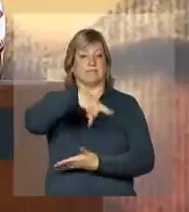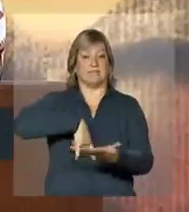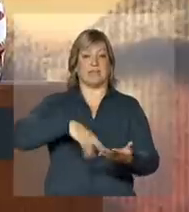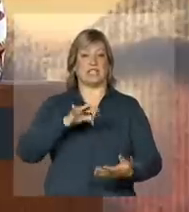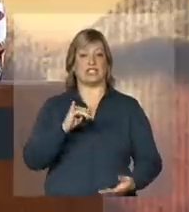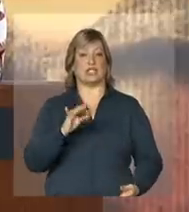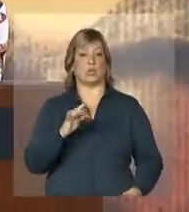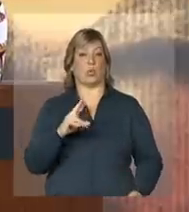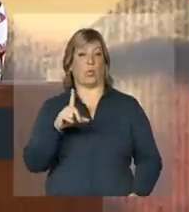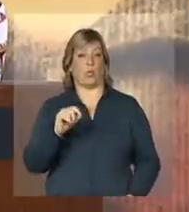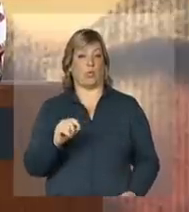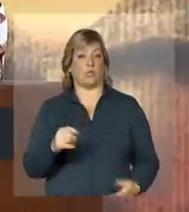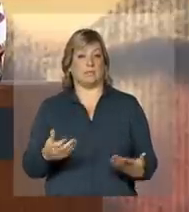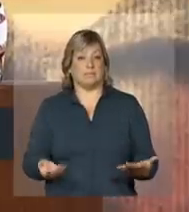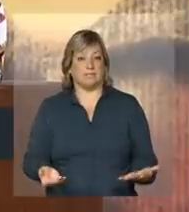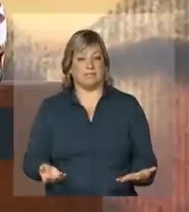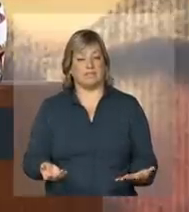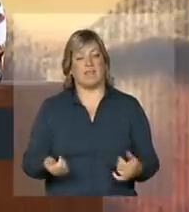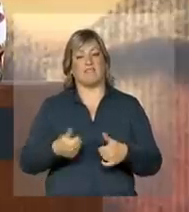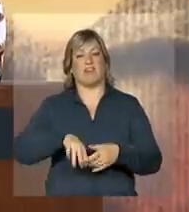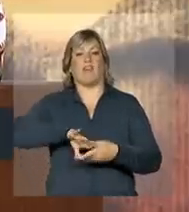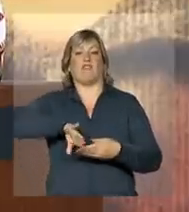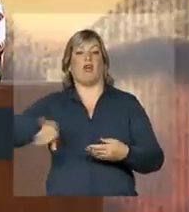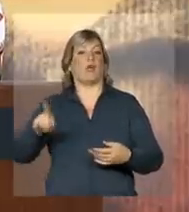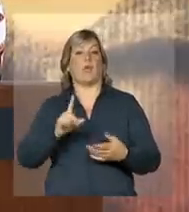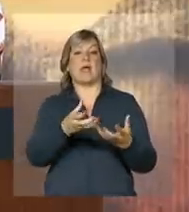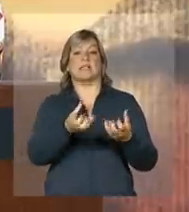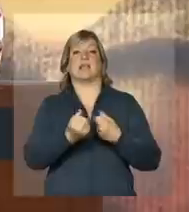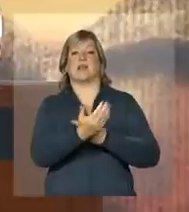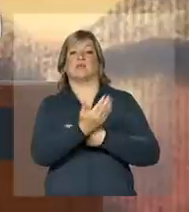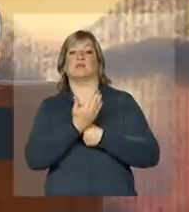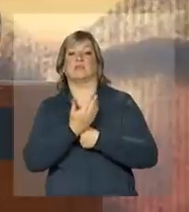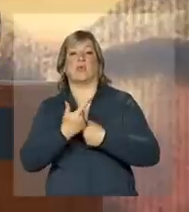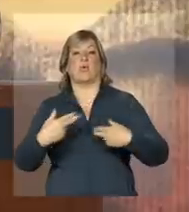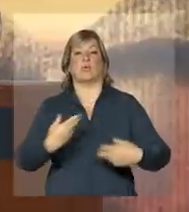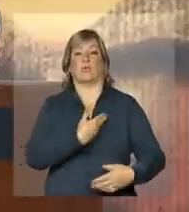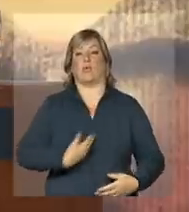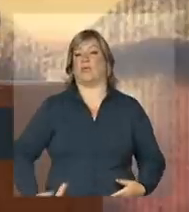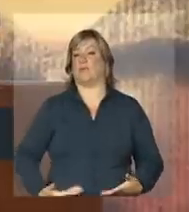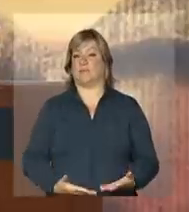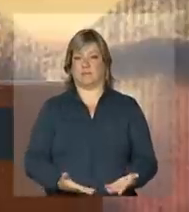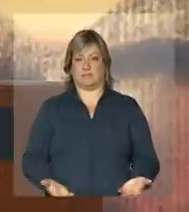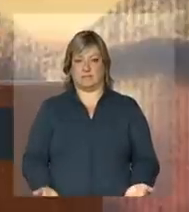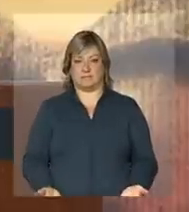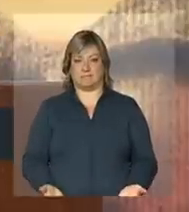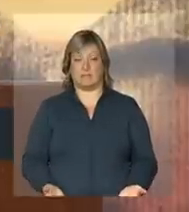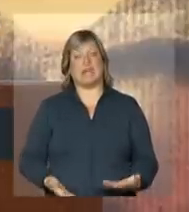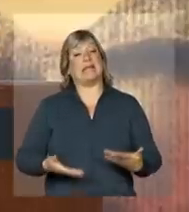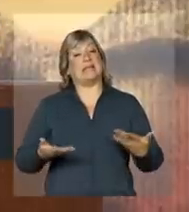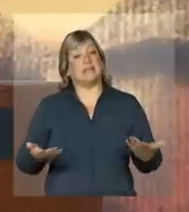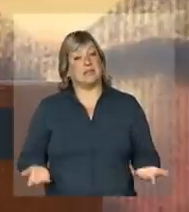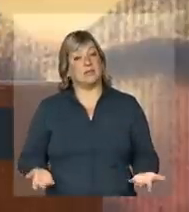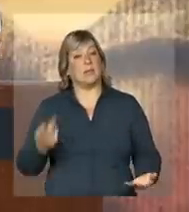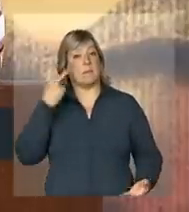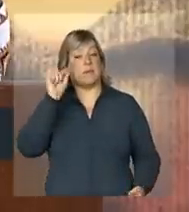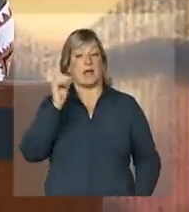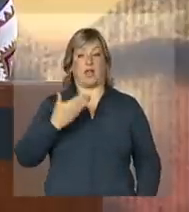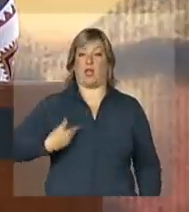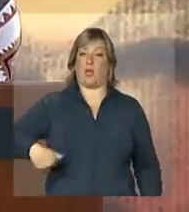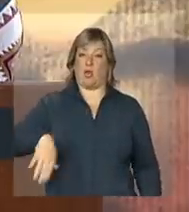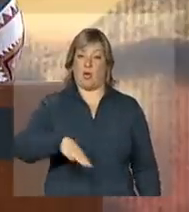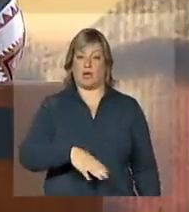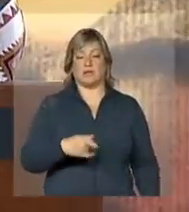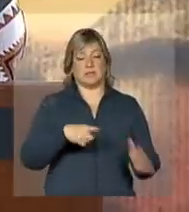terra acaba ficando de fora da política da política pública então para nós